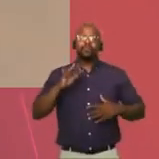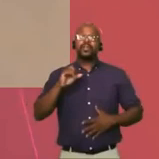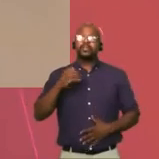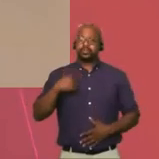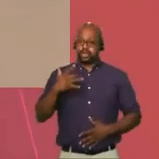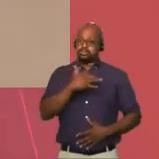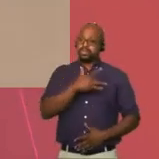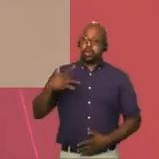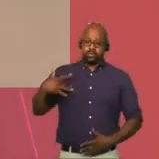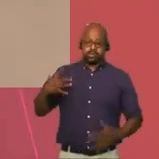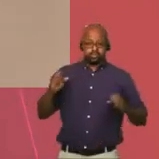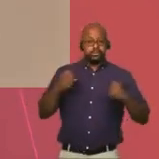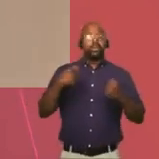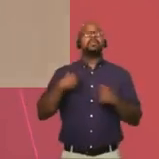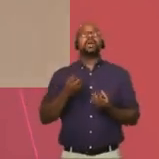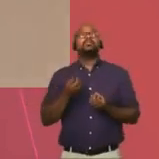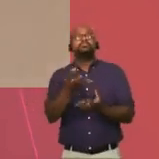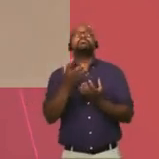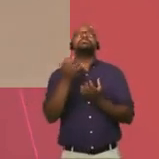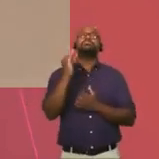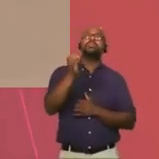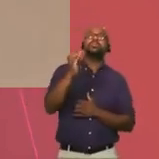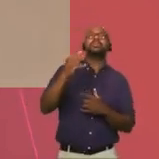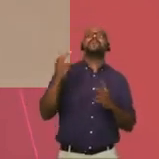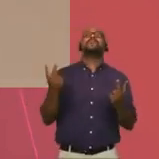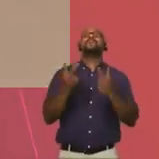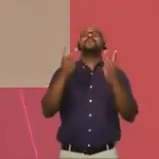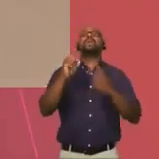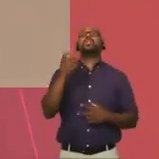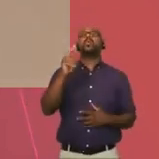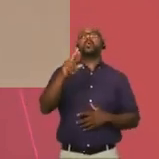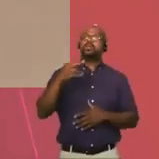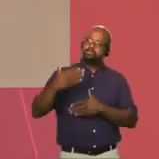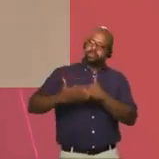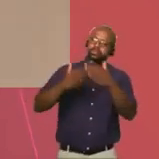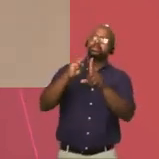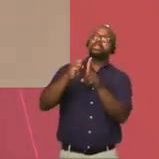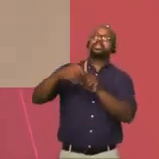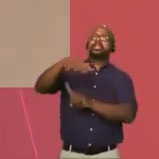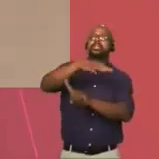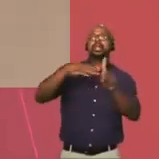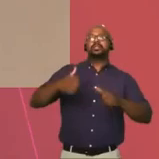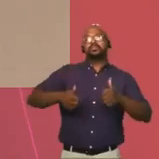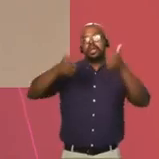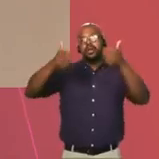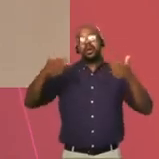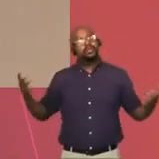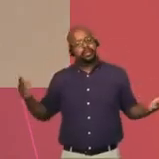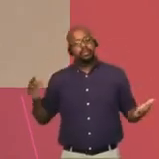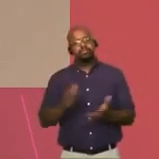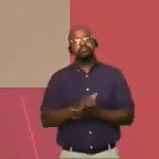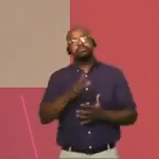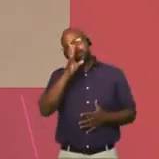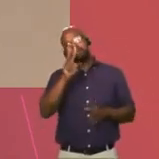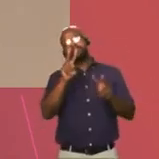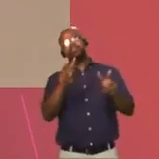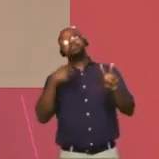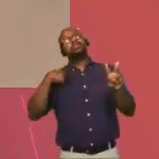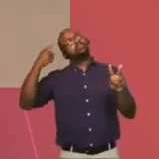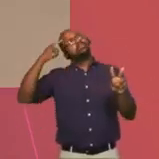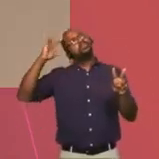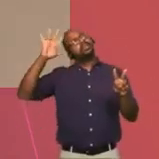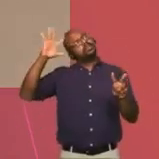na saúde mas também com a transmissão de valores tempo a construção de uma sociedade melhor então ouviu não fiquei